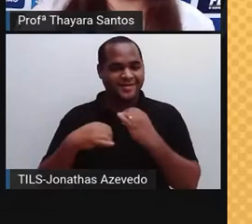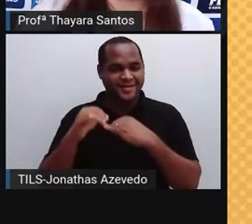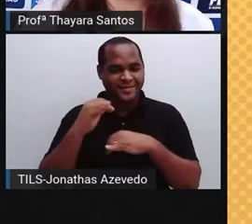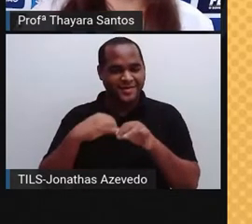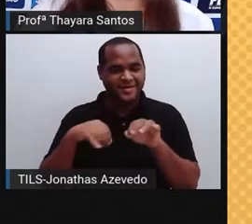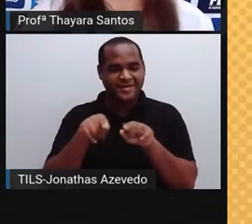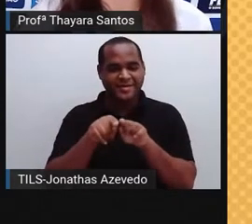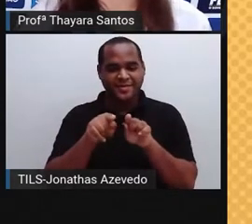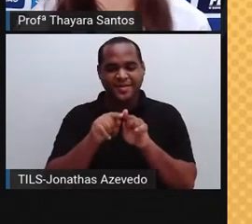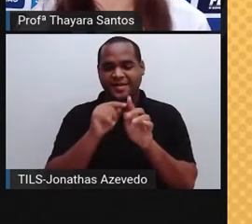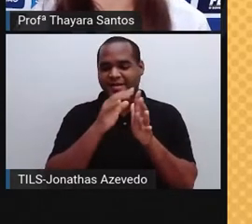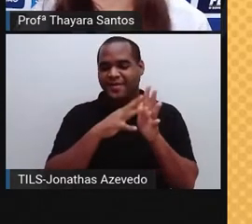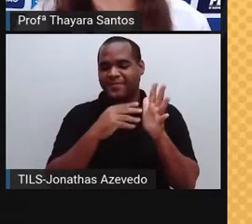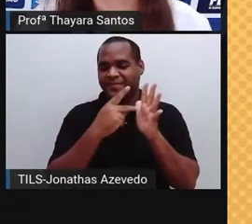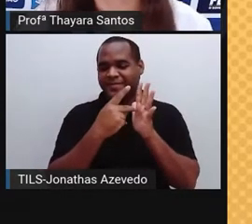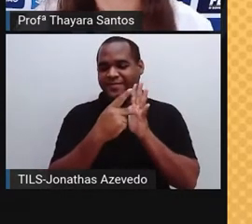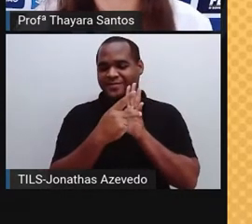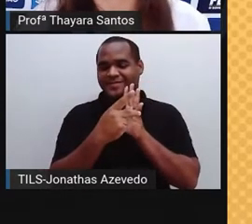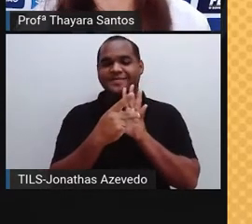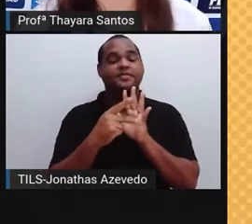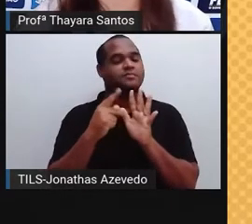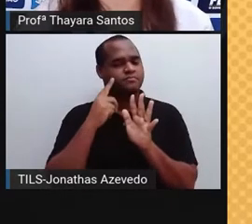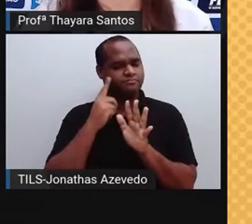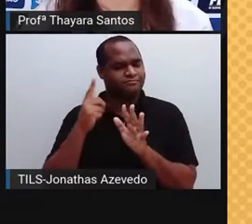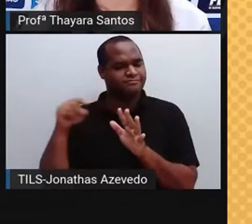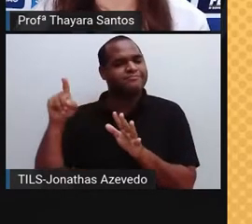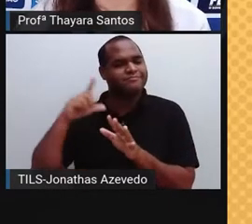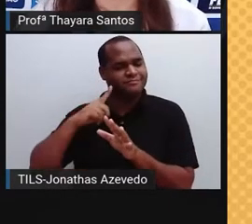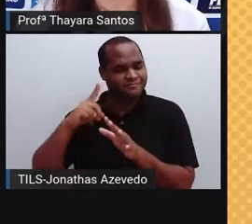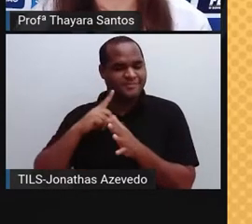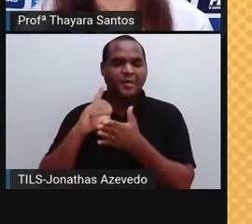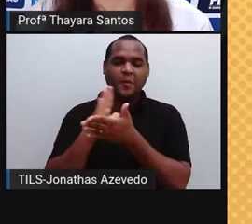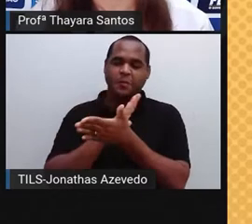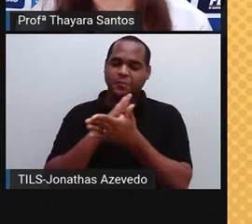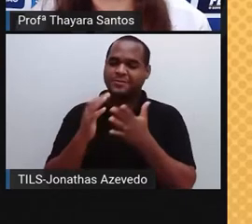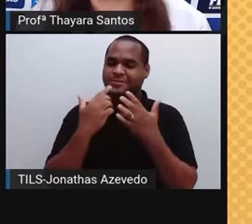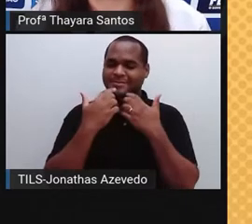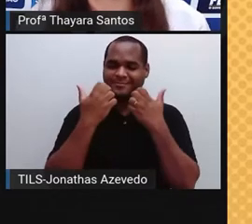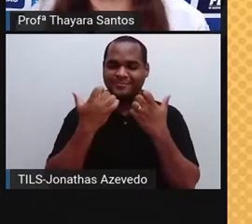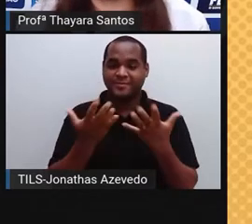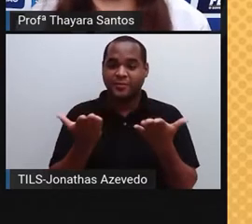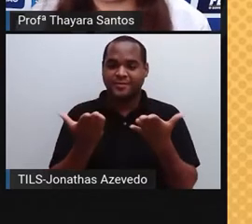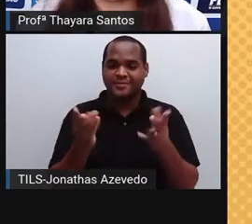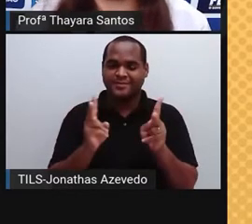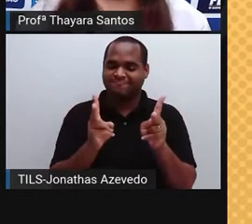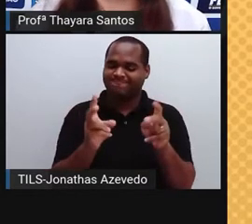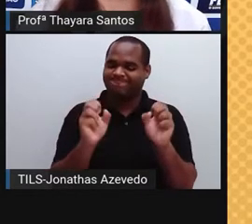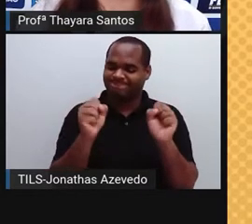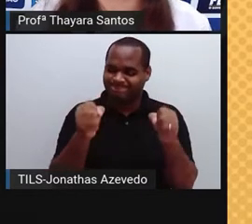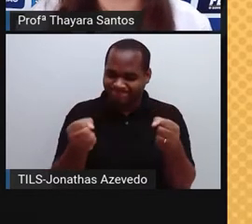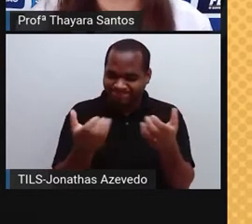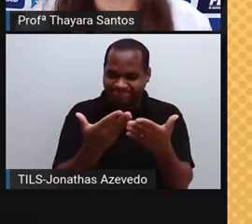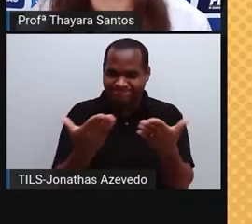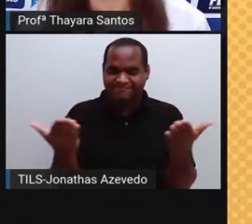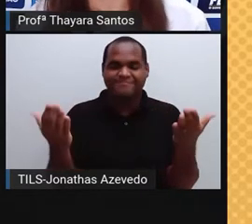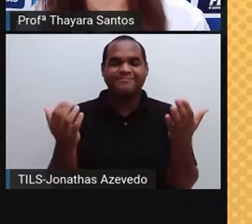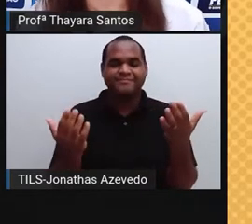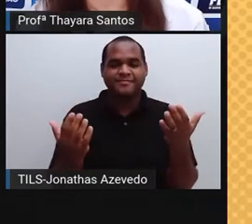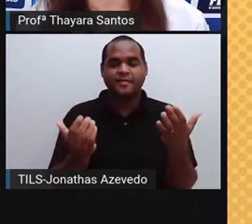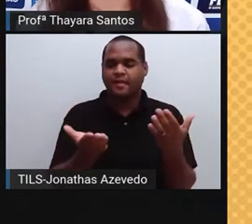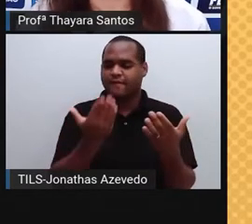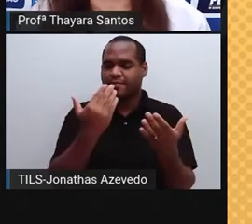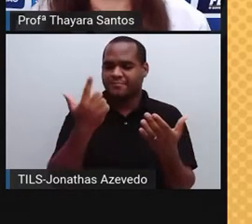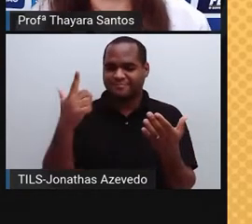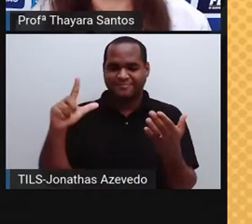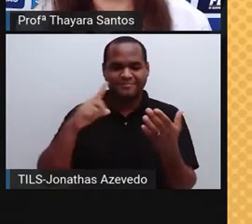a tabela periódica. A gente já vem falando sobre esse assunto em algumas aulas e hoje a gente vai dar continuidade a ele. Então, vamos lá para